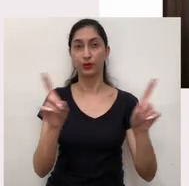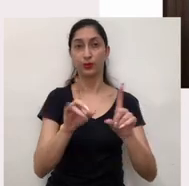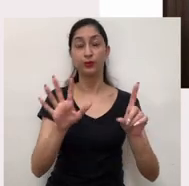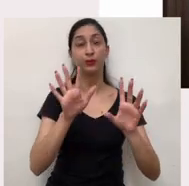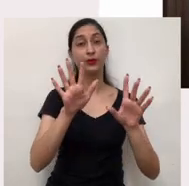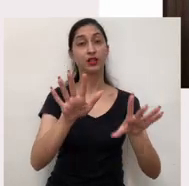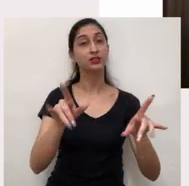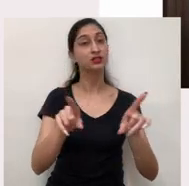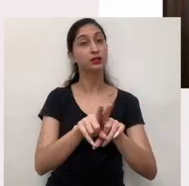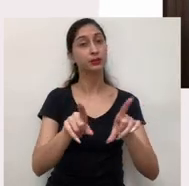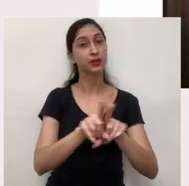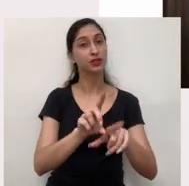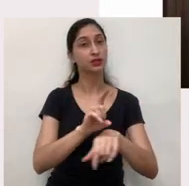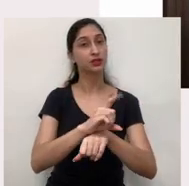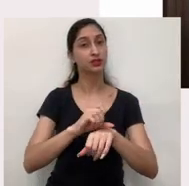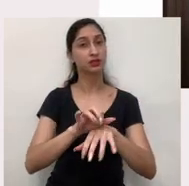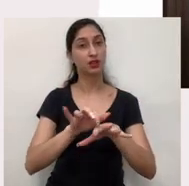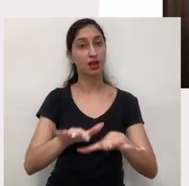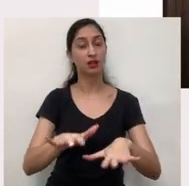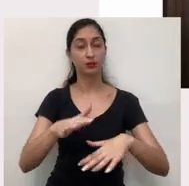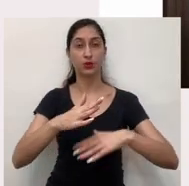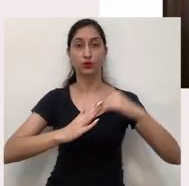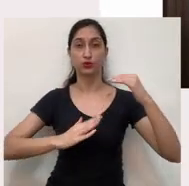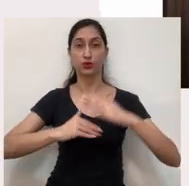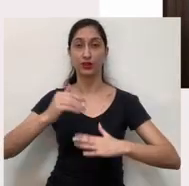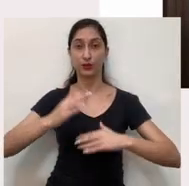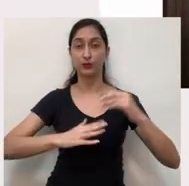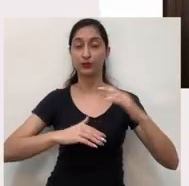também por designers, né? E